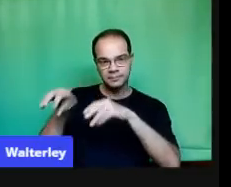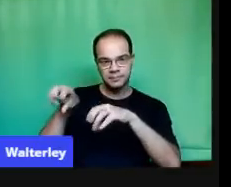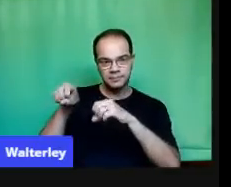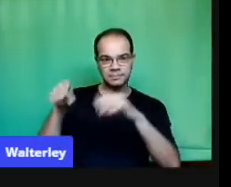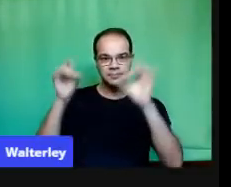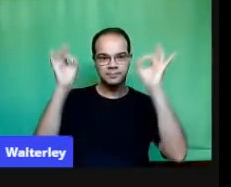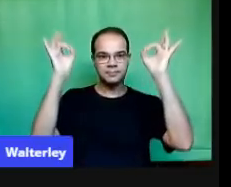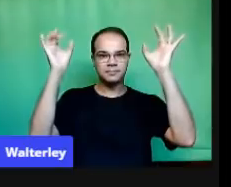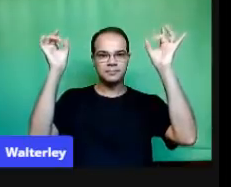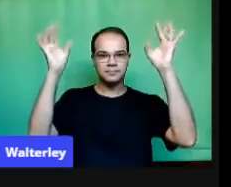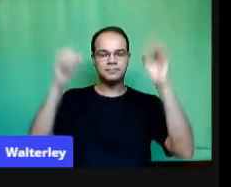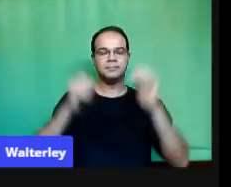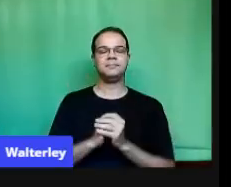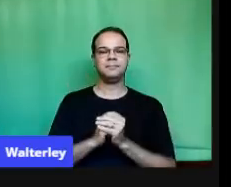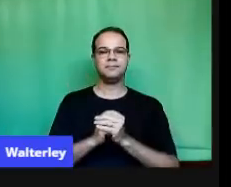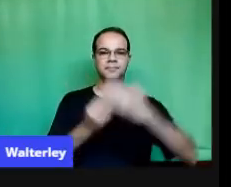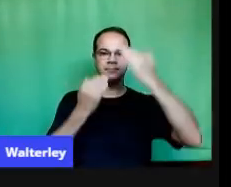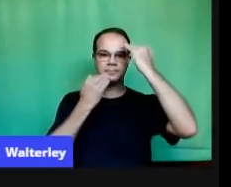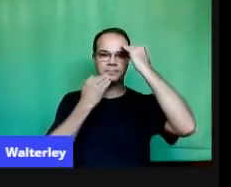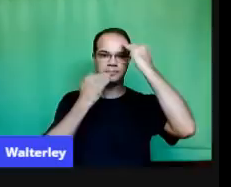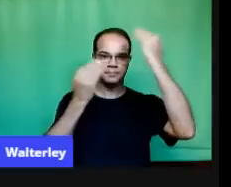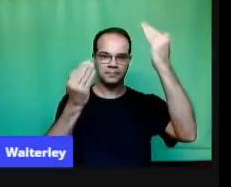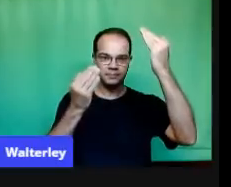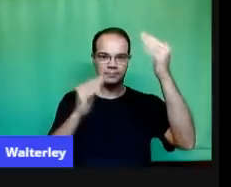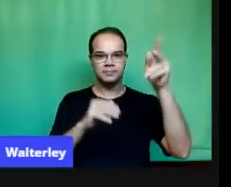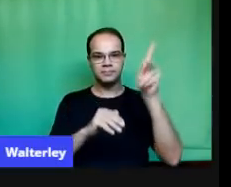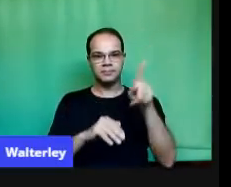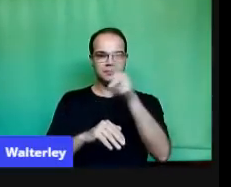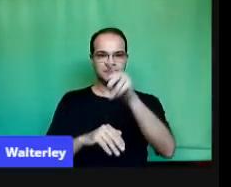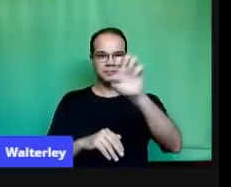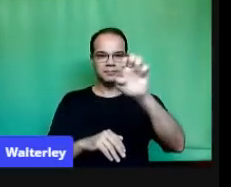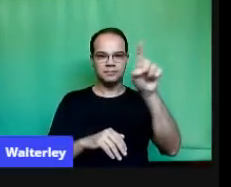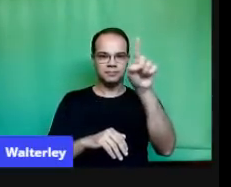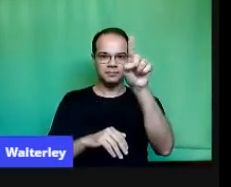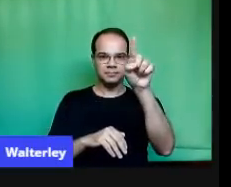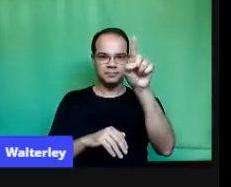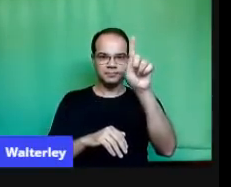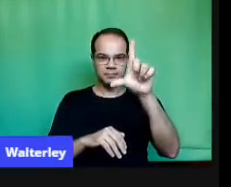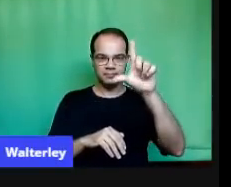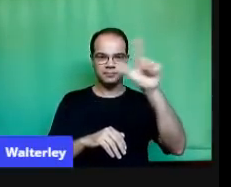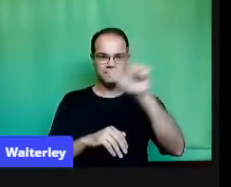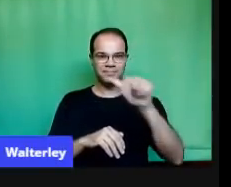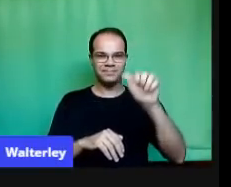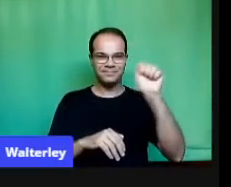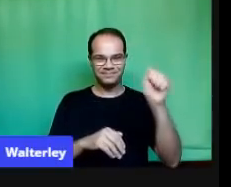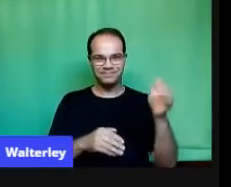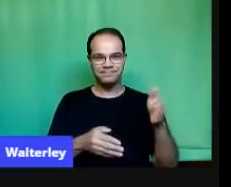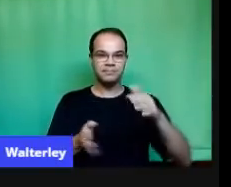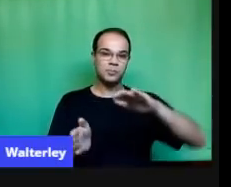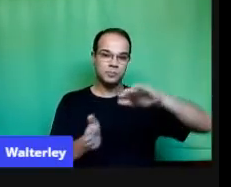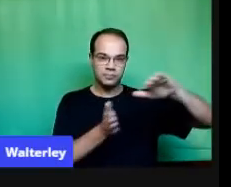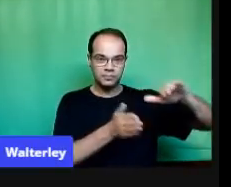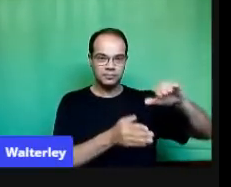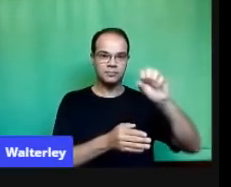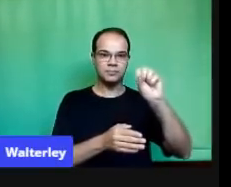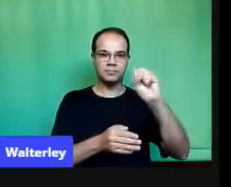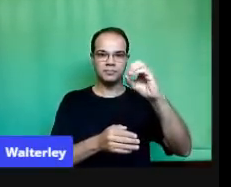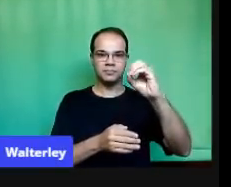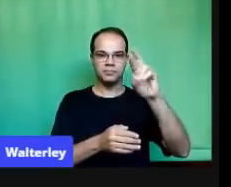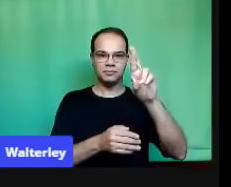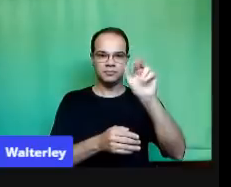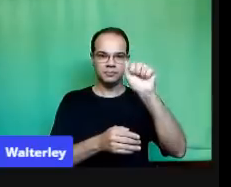Agradecemos também às nossas secretárias, professora Elza e Soraya, nosso superintendente, professor